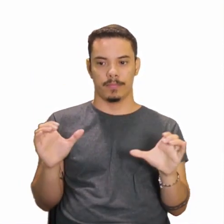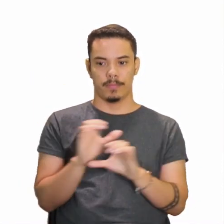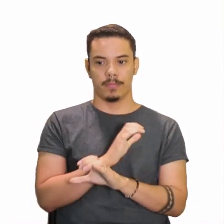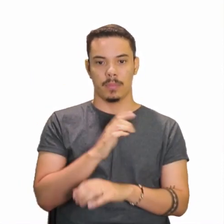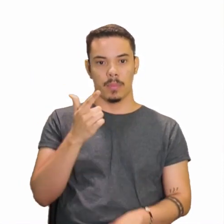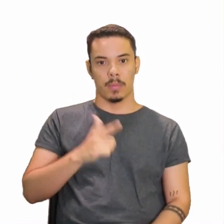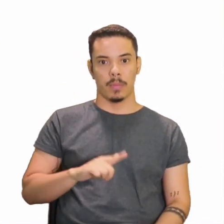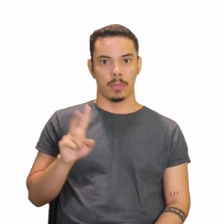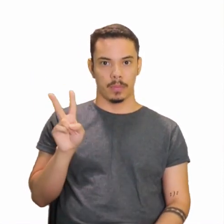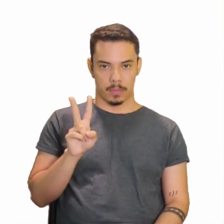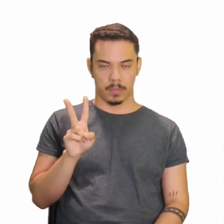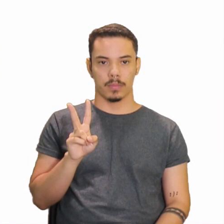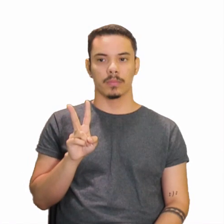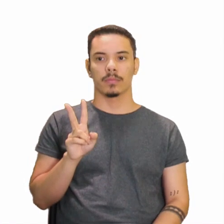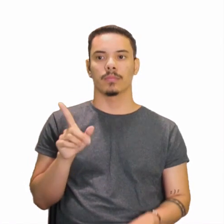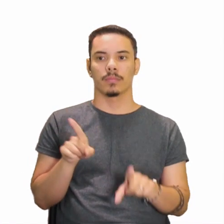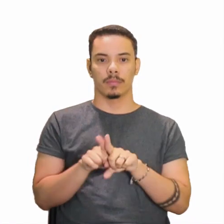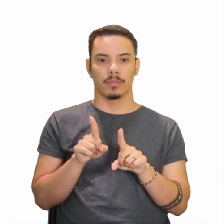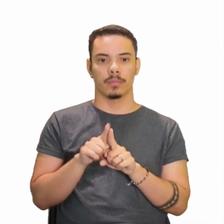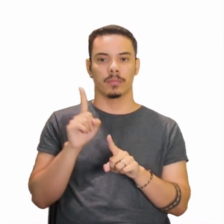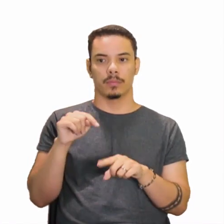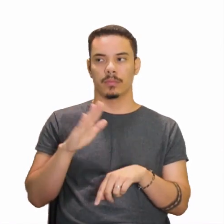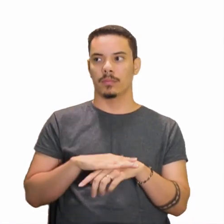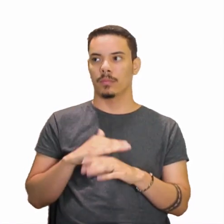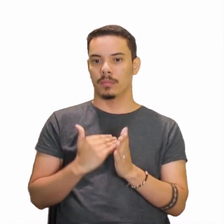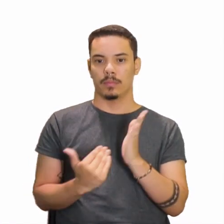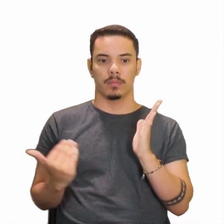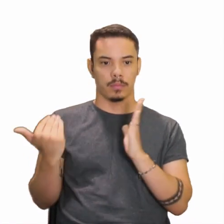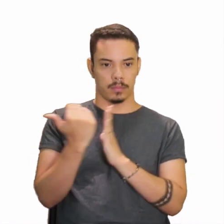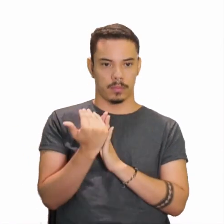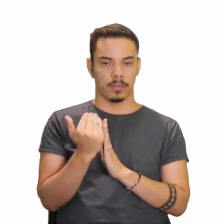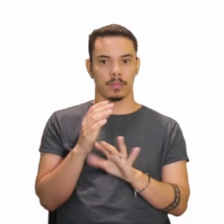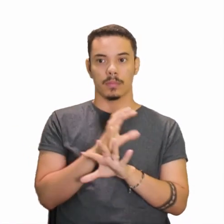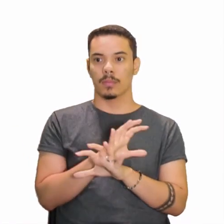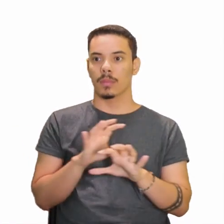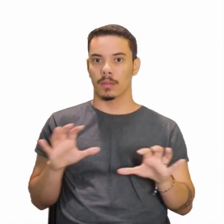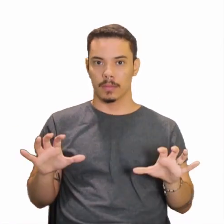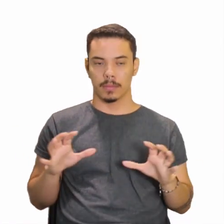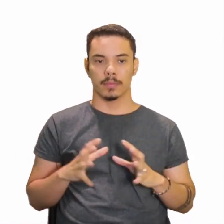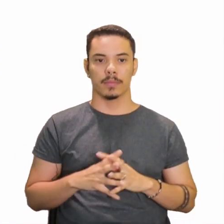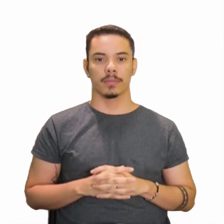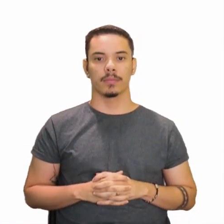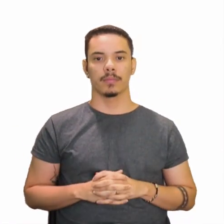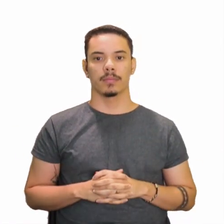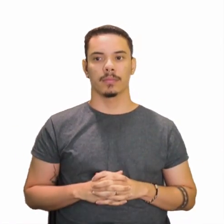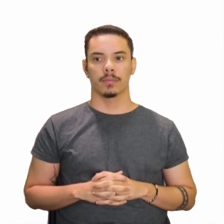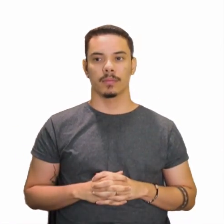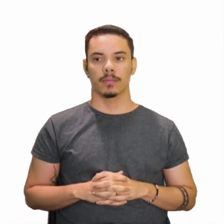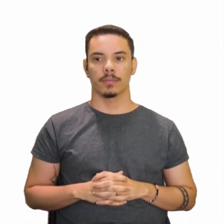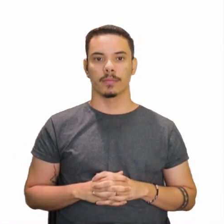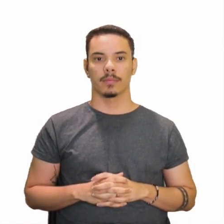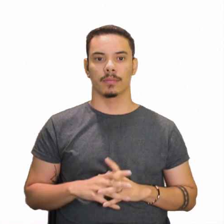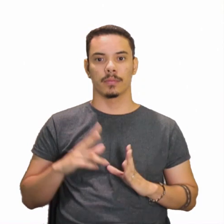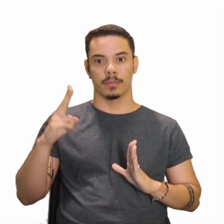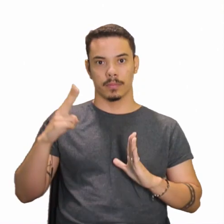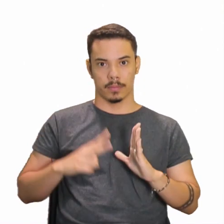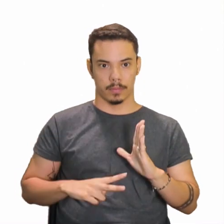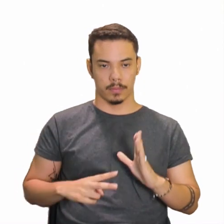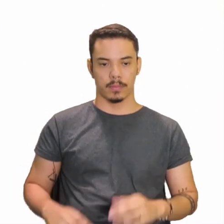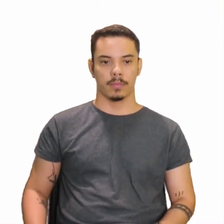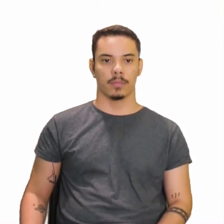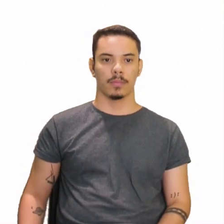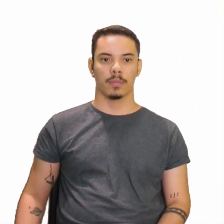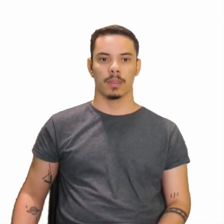mais 2, também é alto, certo? E assim, estudante, a gente diz, vamos aí ler. Por